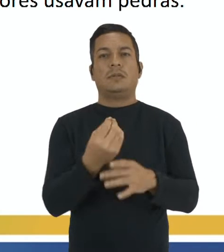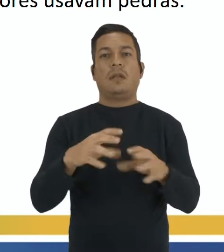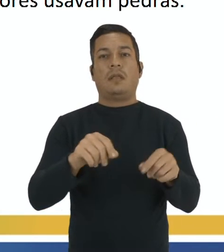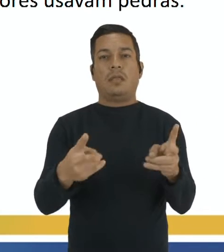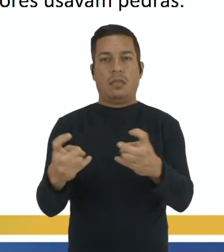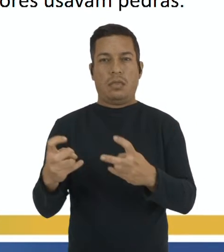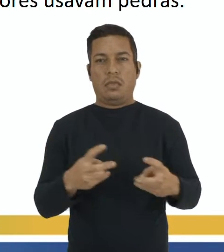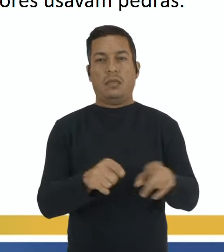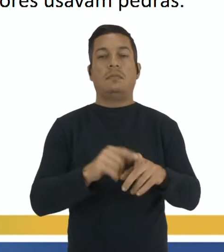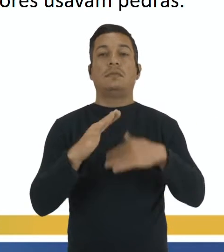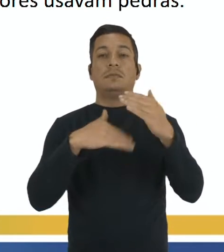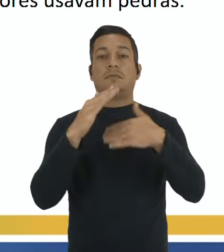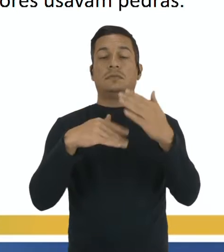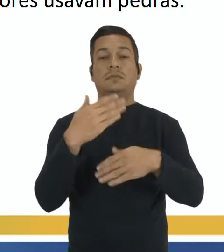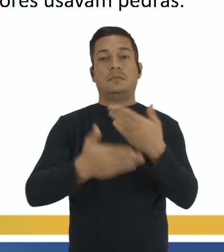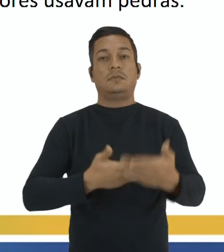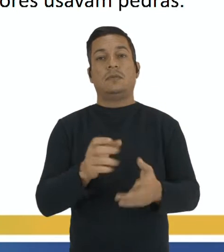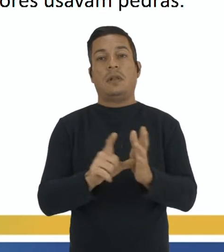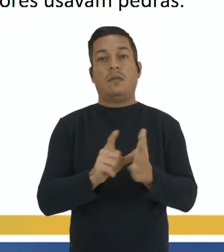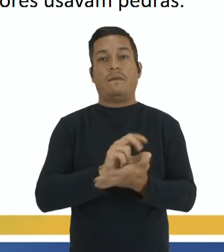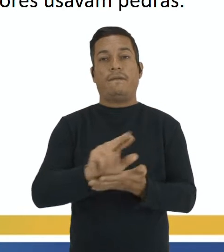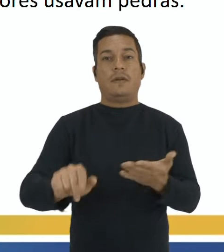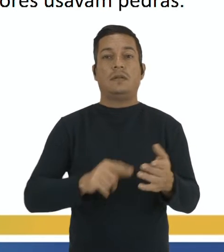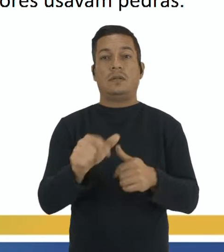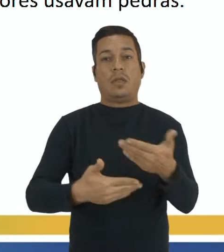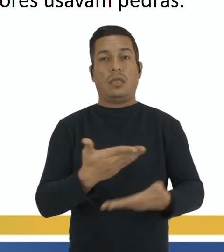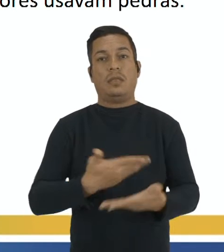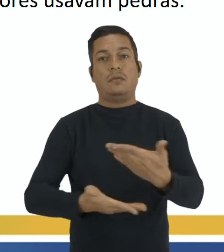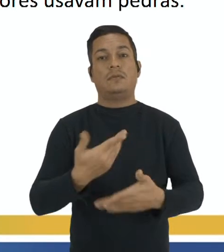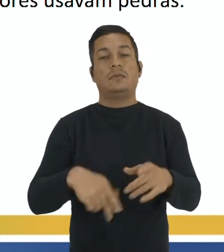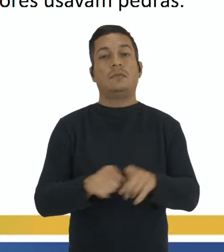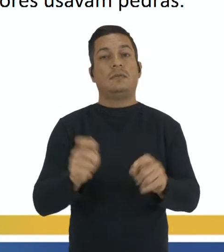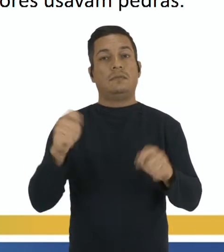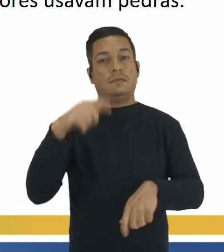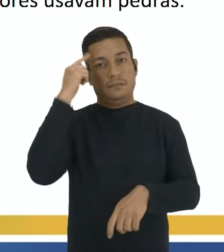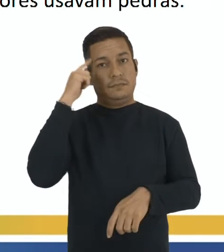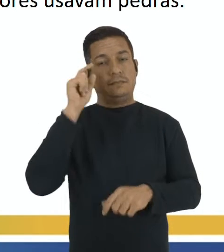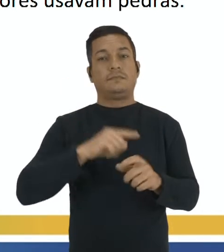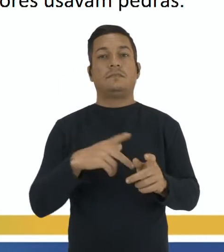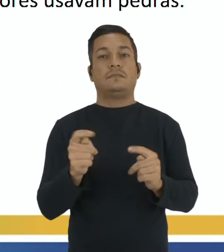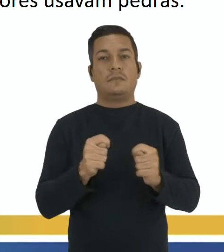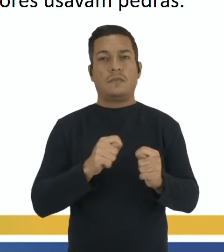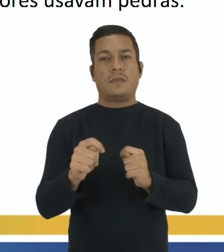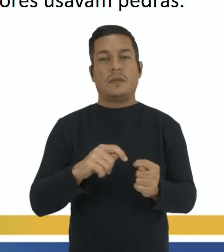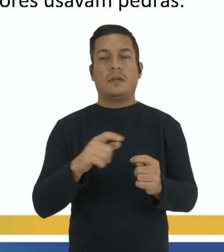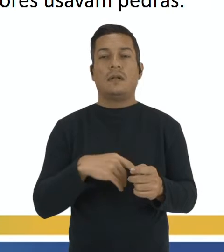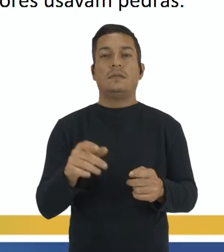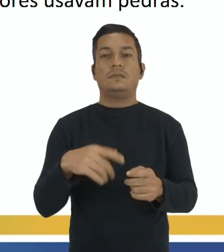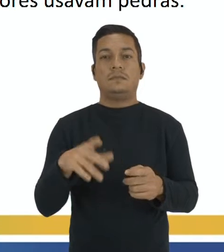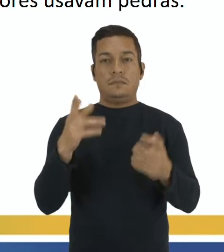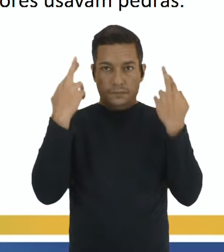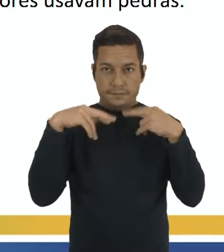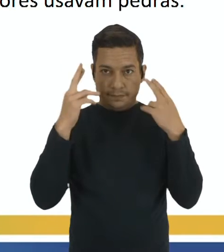extraídos, desenvolveu o comércio rudimentar e o sistema de trocas. É possível pensar que, para controlar o rebanho e ter certeza de que